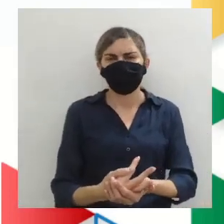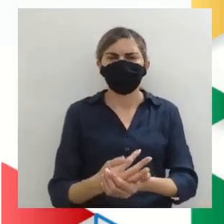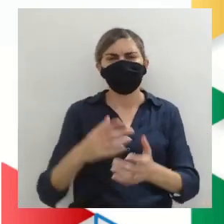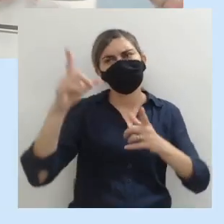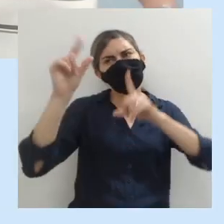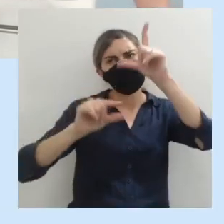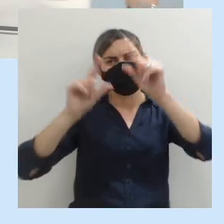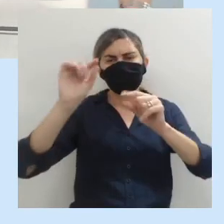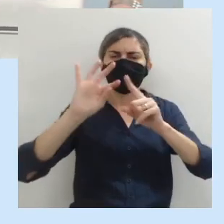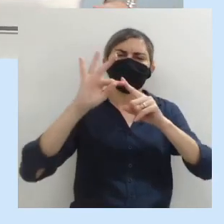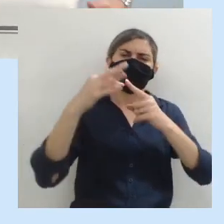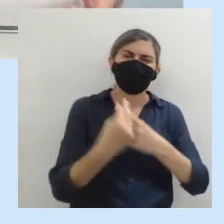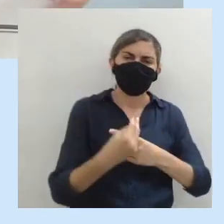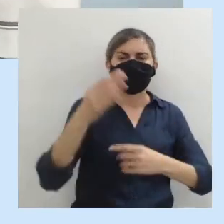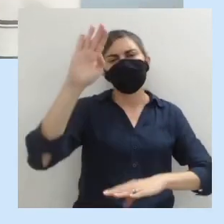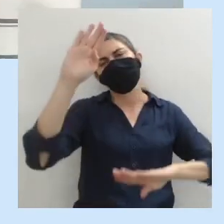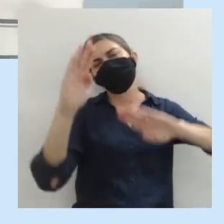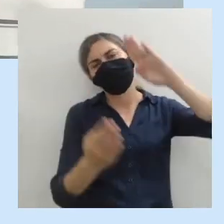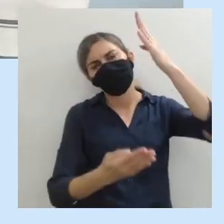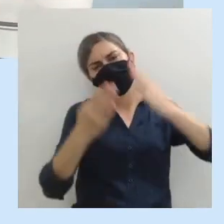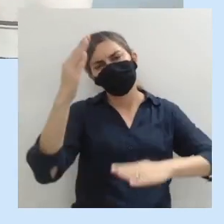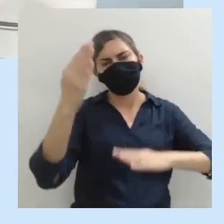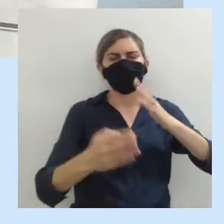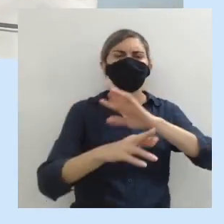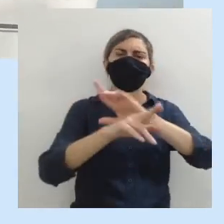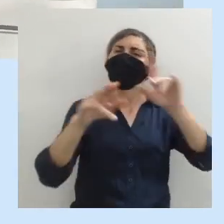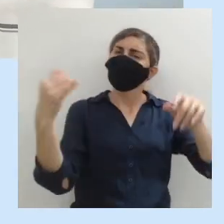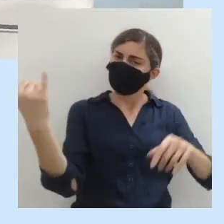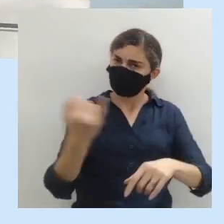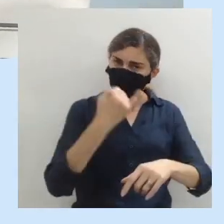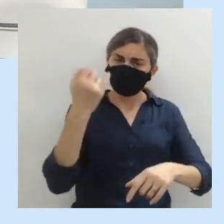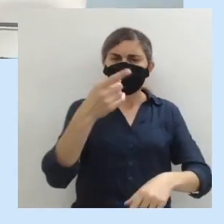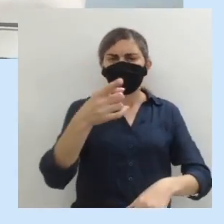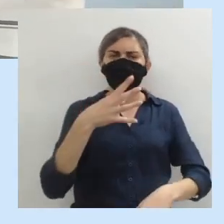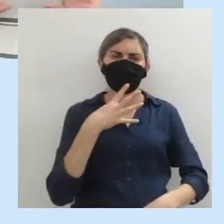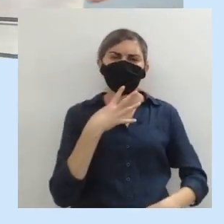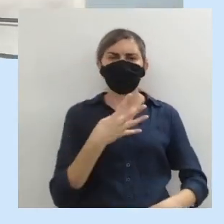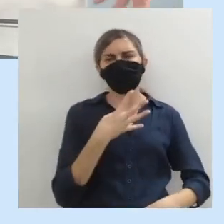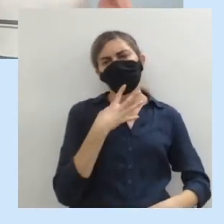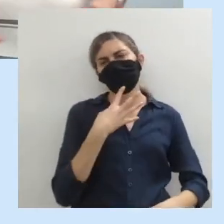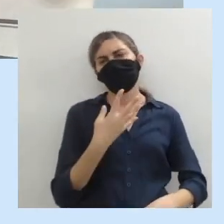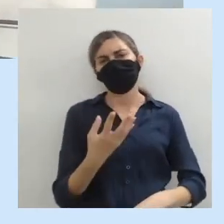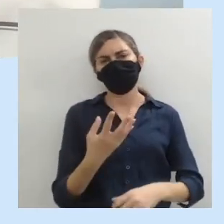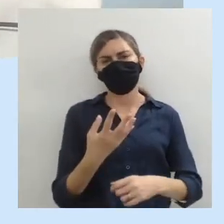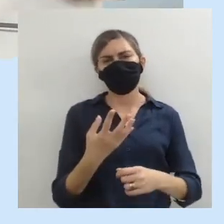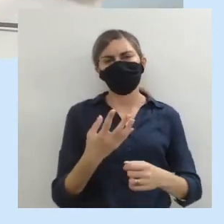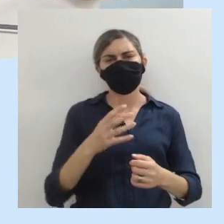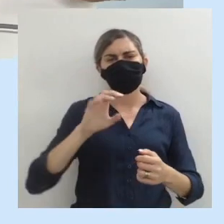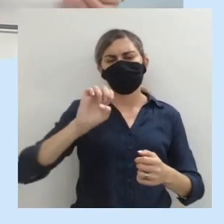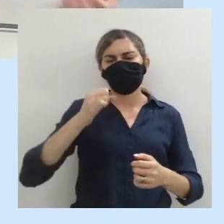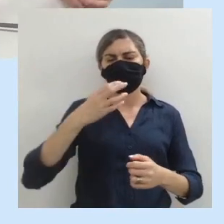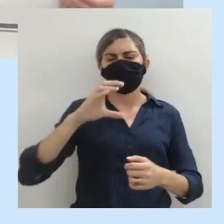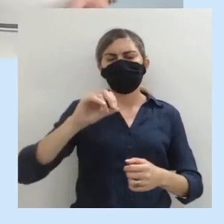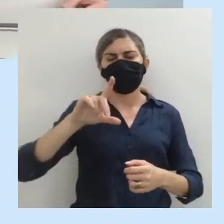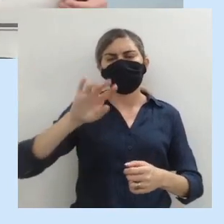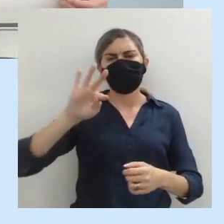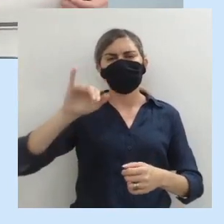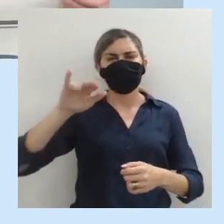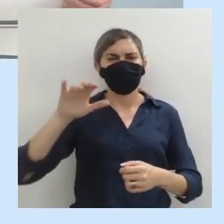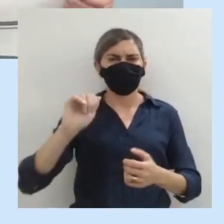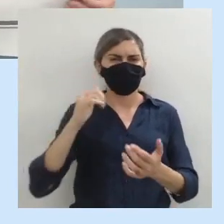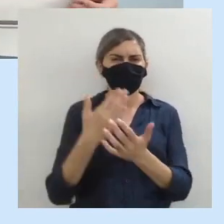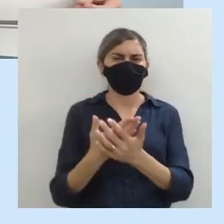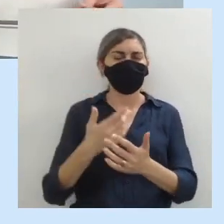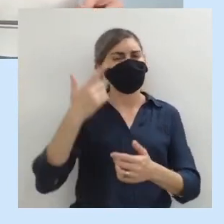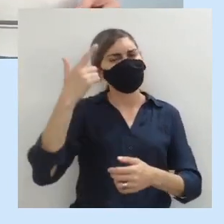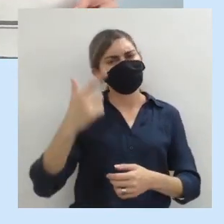astronomia, a física, a biologia. Então isso é importante que você conheça. A questão da escolástica, essa questão, mais